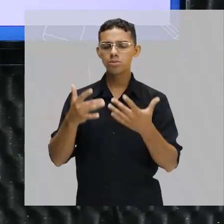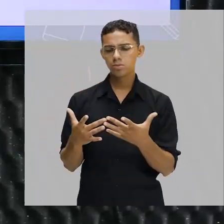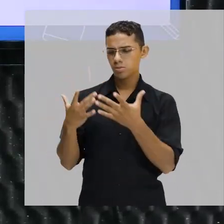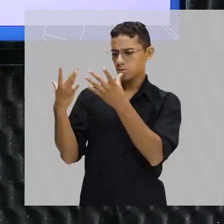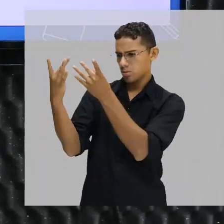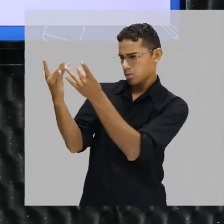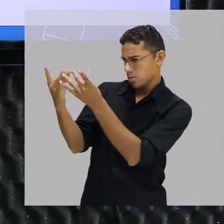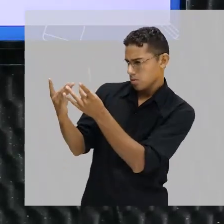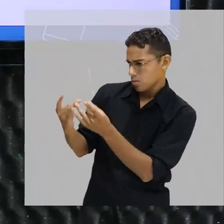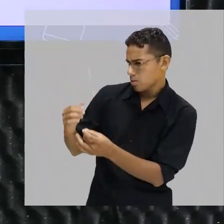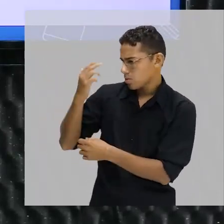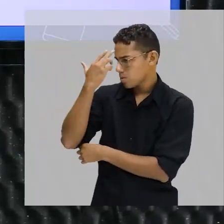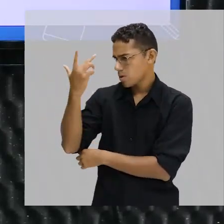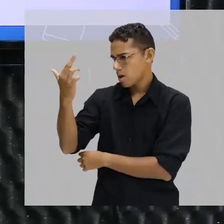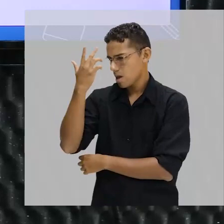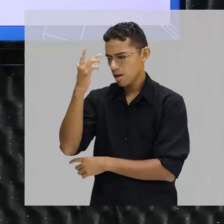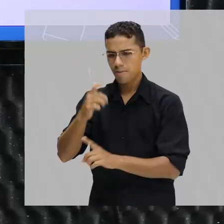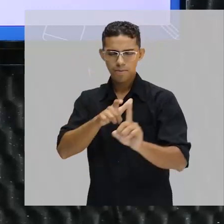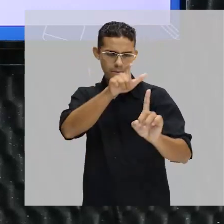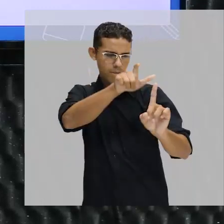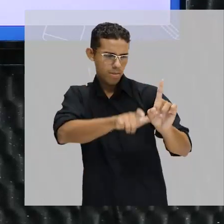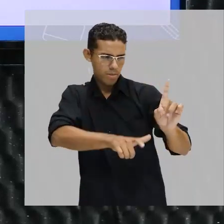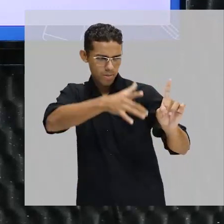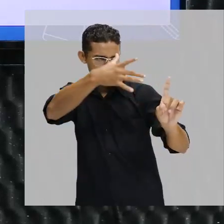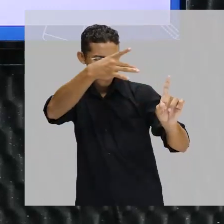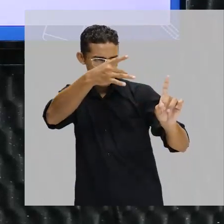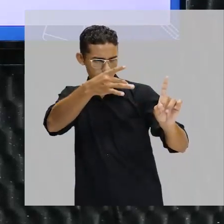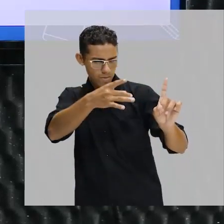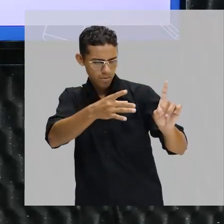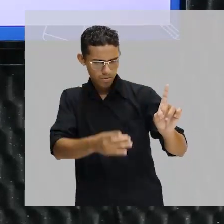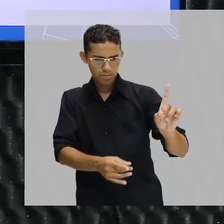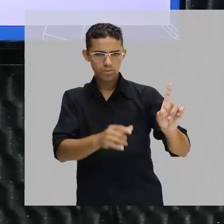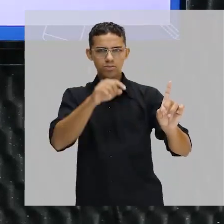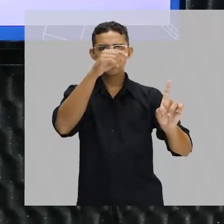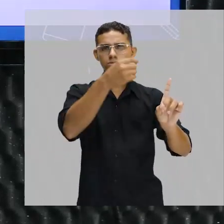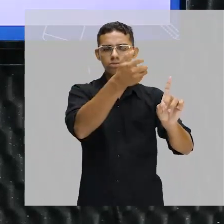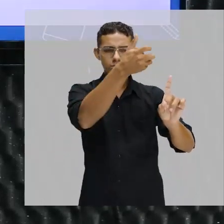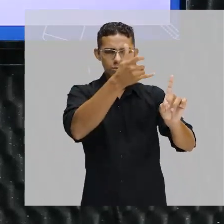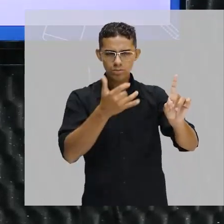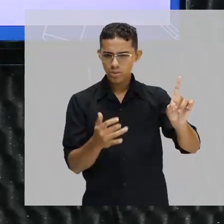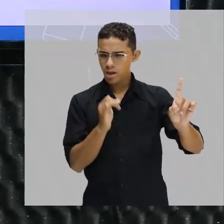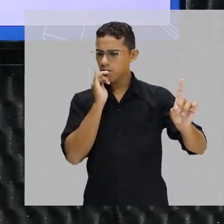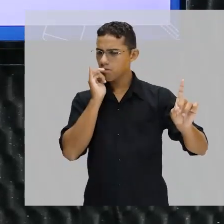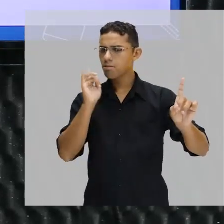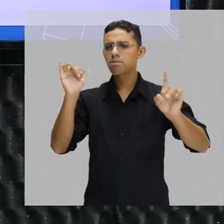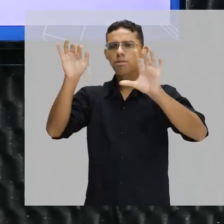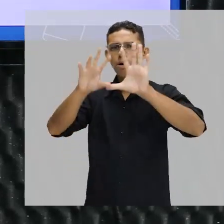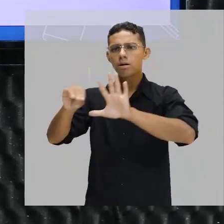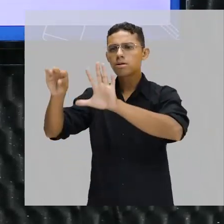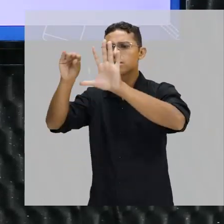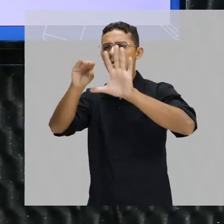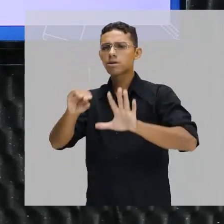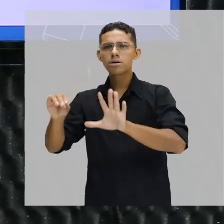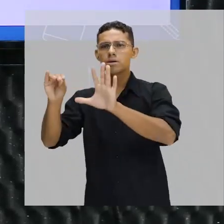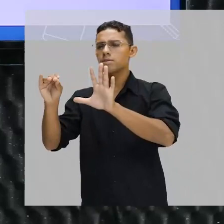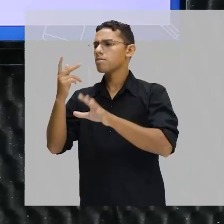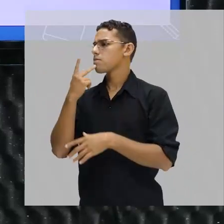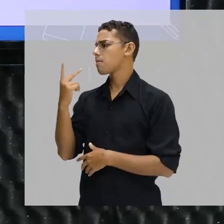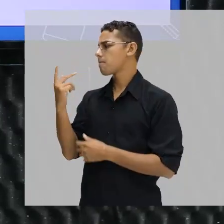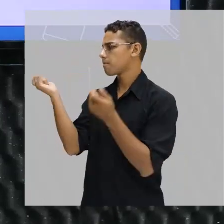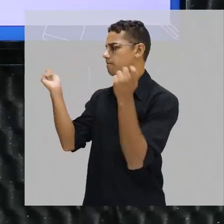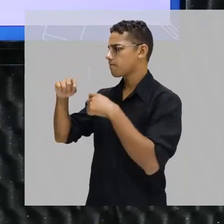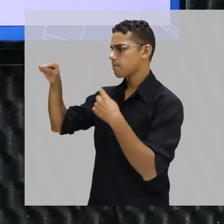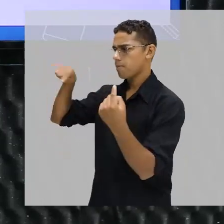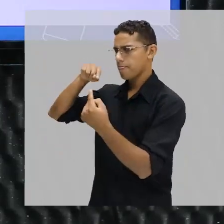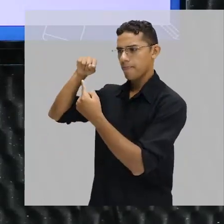descrição. Posso fazer a descrição da pessoa, posso fazer a descrição do ambiente, posso fazer a descrição de um objeto. Então,